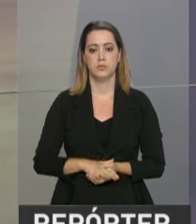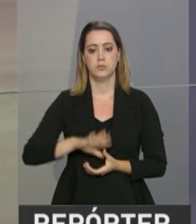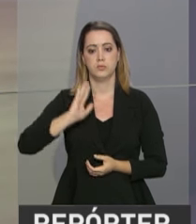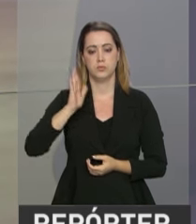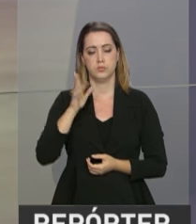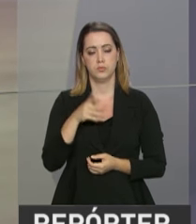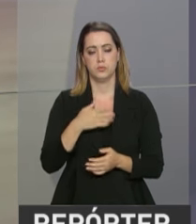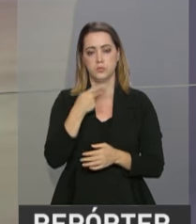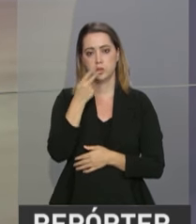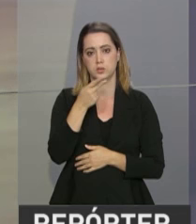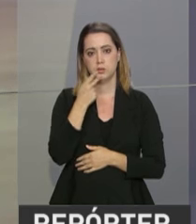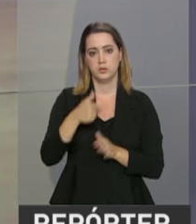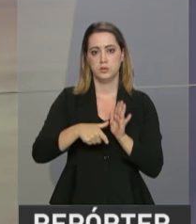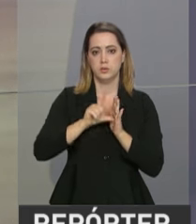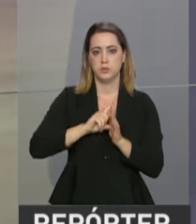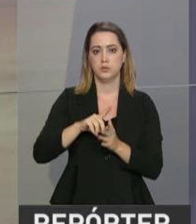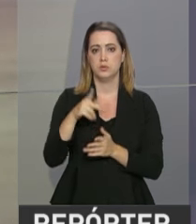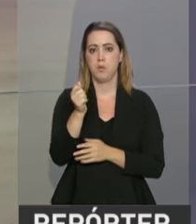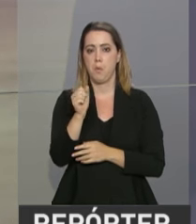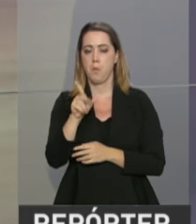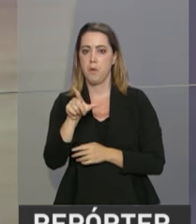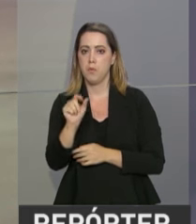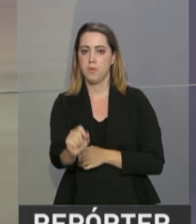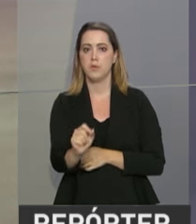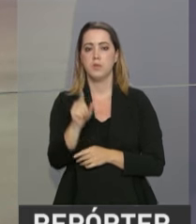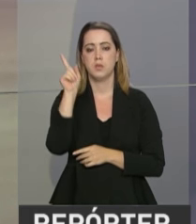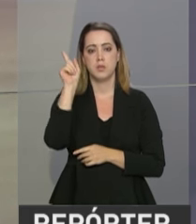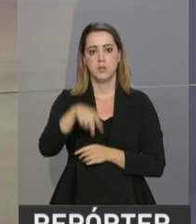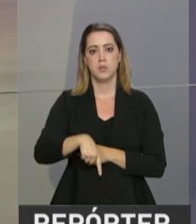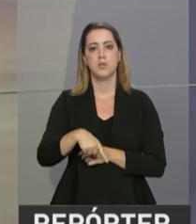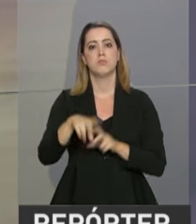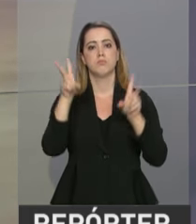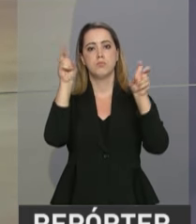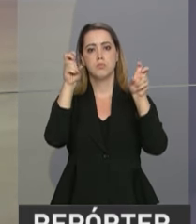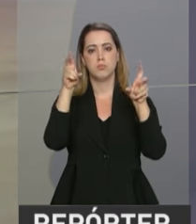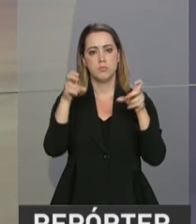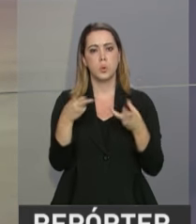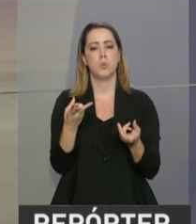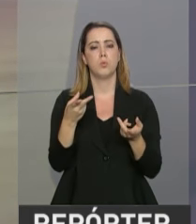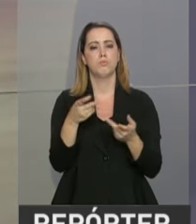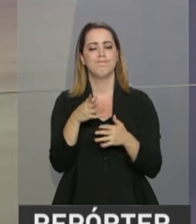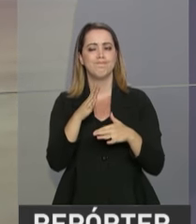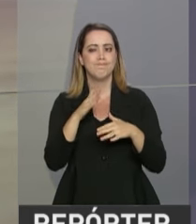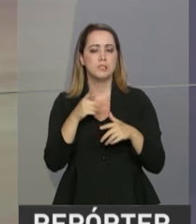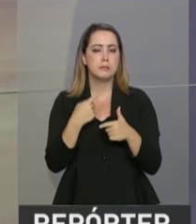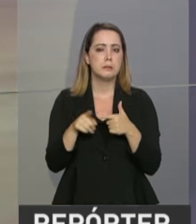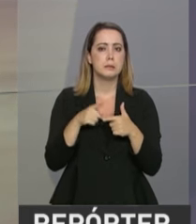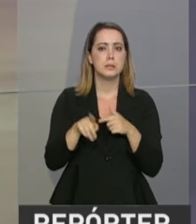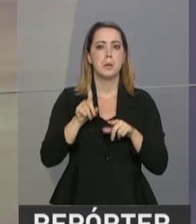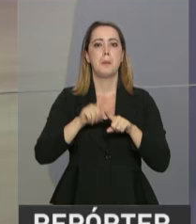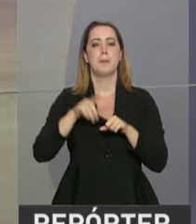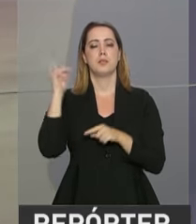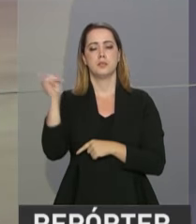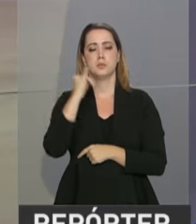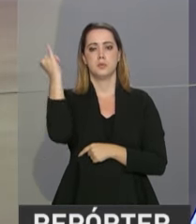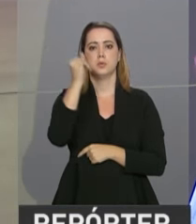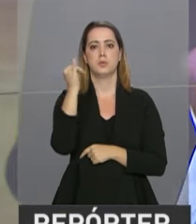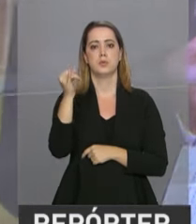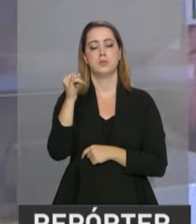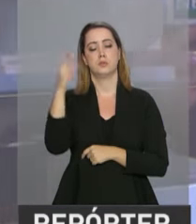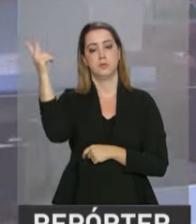você antes, Paulo Lasalvia, é um assunto delicado, mas de extrema importância para o país, né? Muito obrigado e bom trabalho para